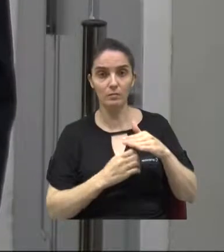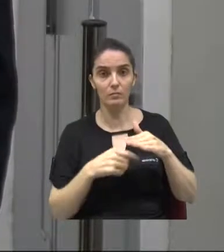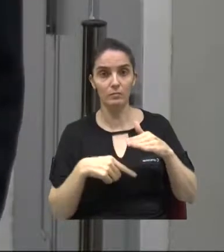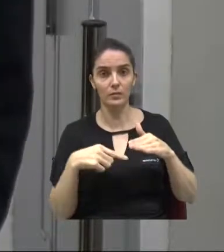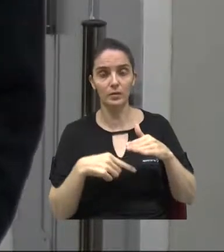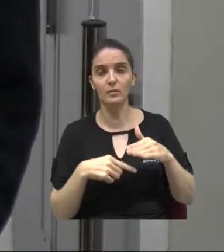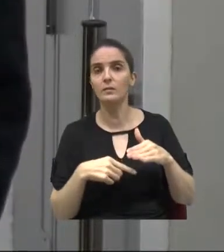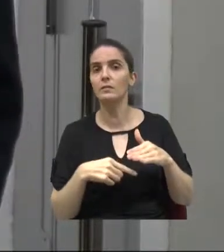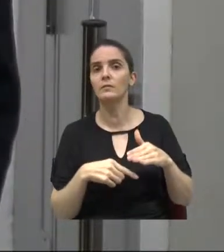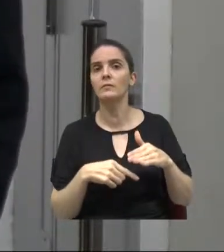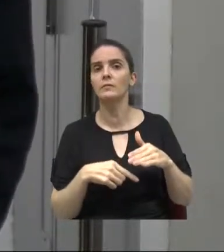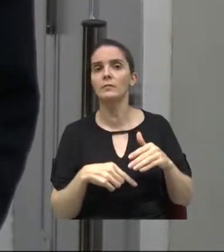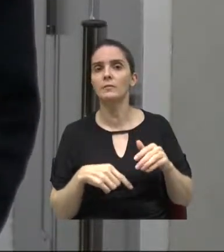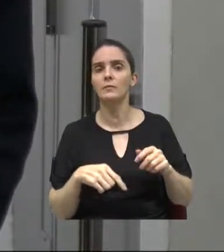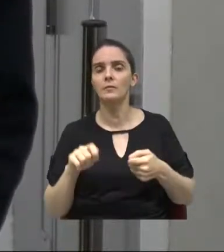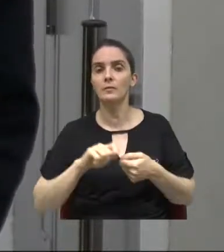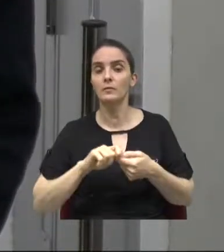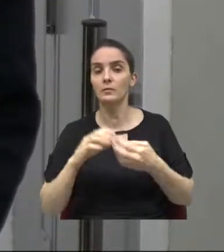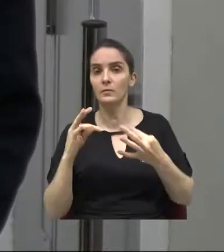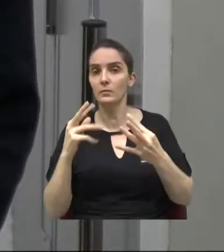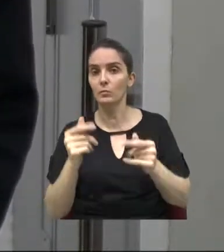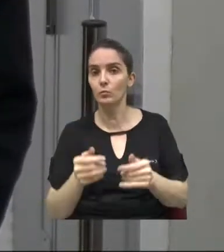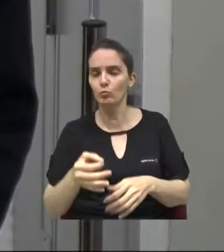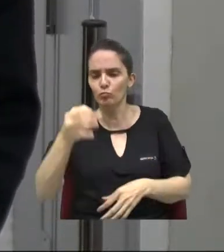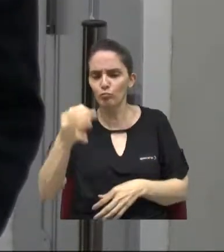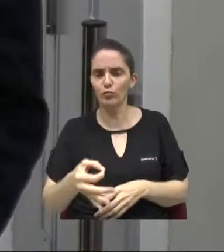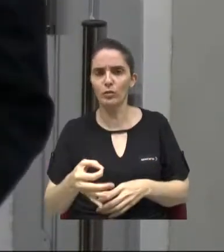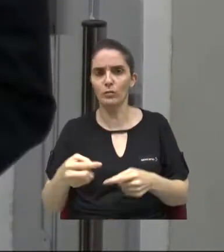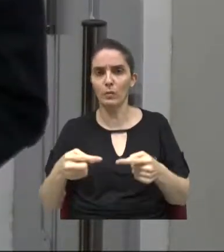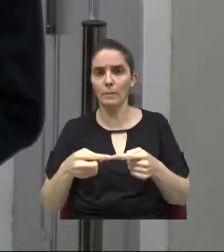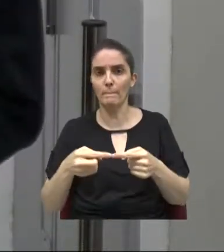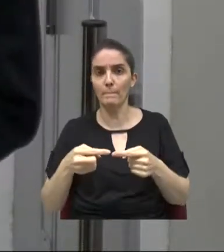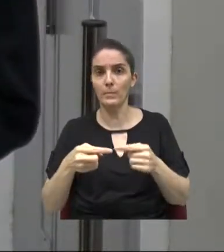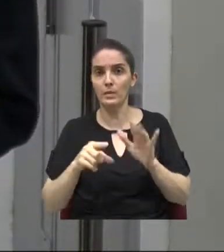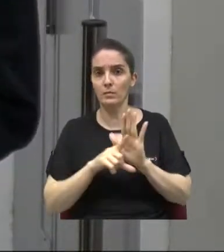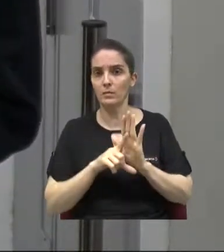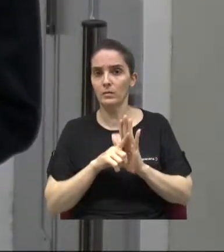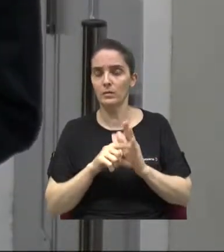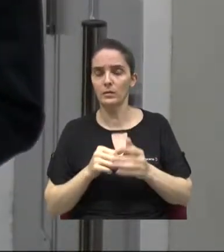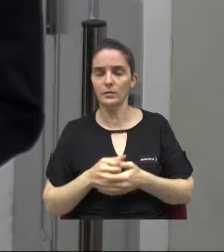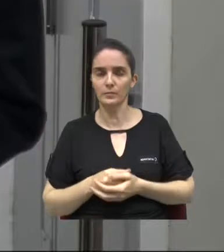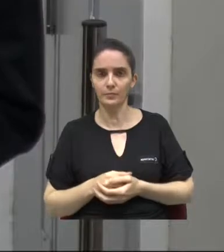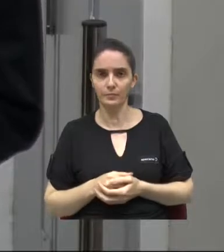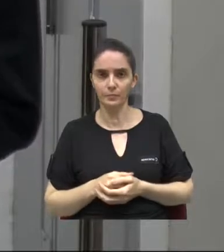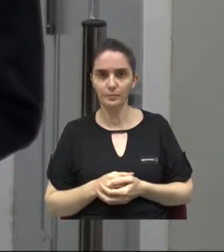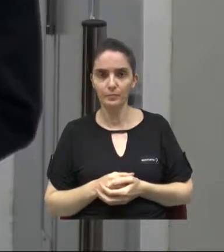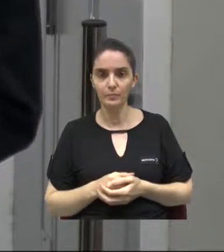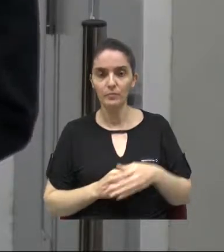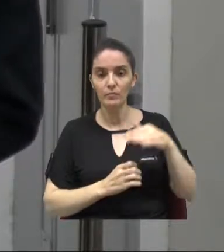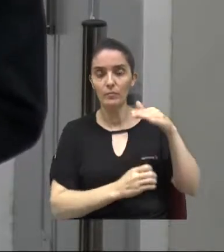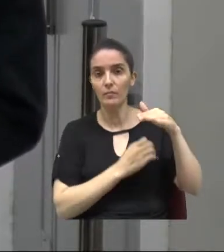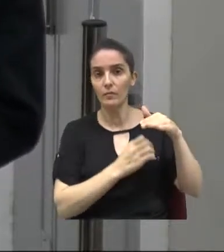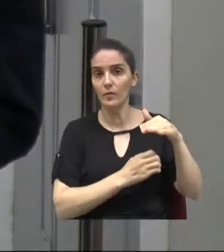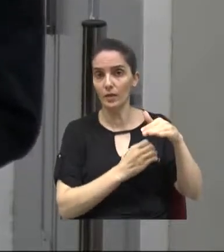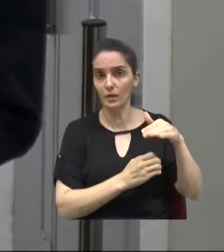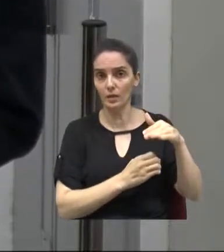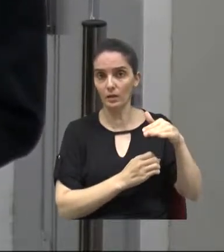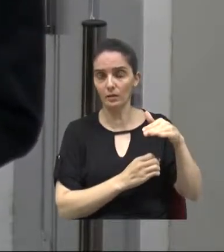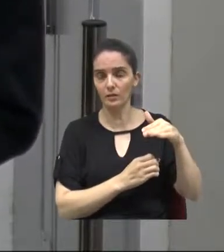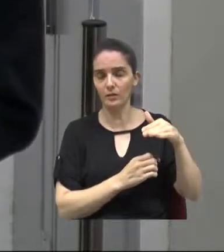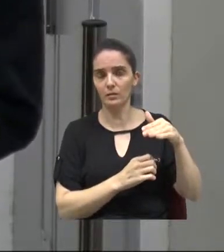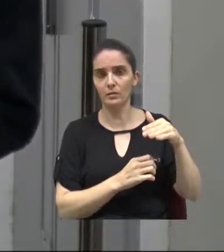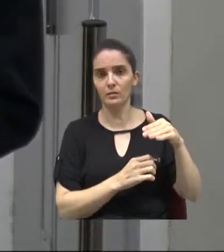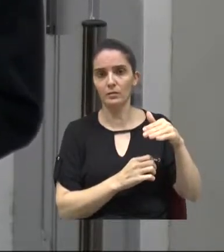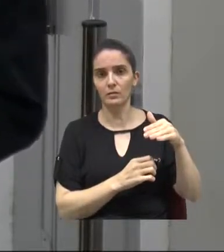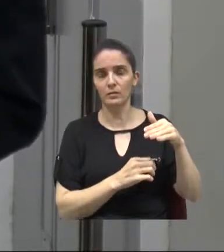maneira legal. Ou seja, ao entregar a inversão emergencial, ao entregar os